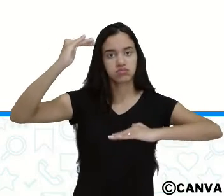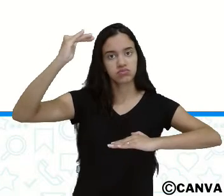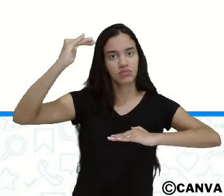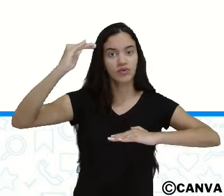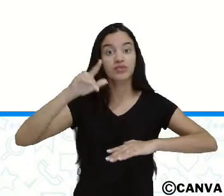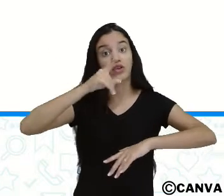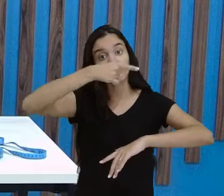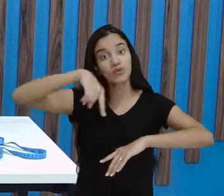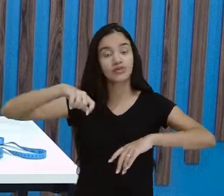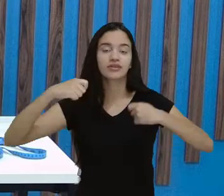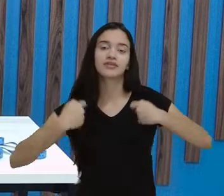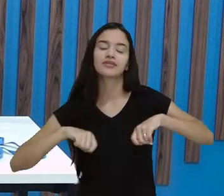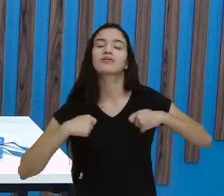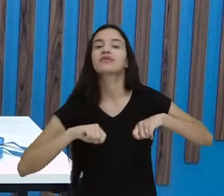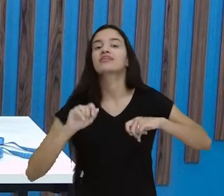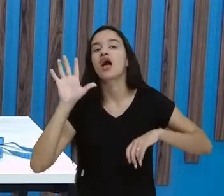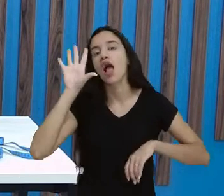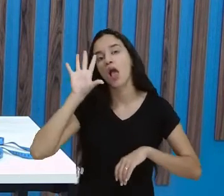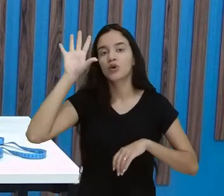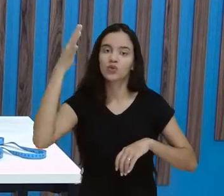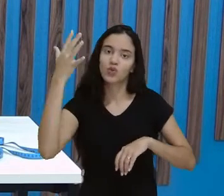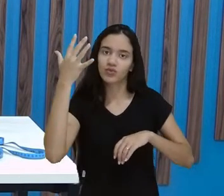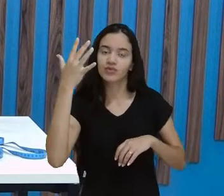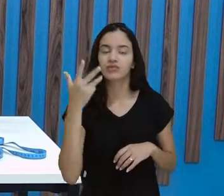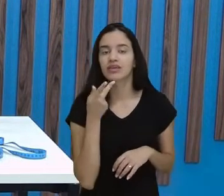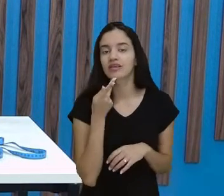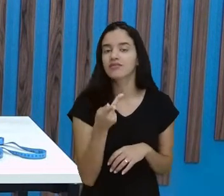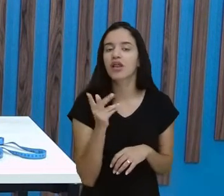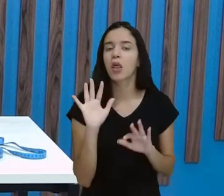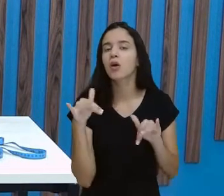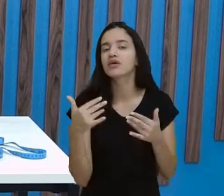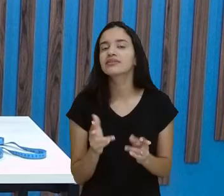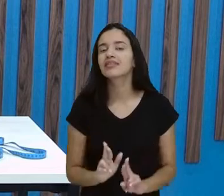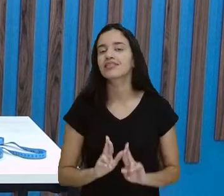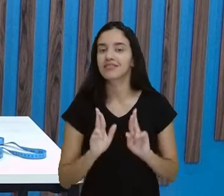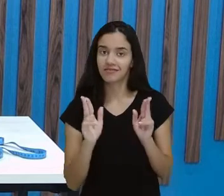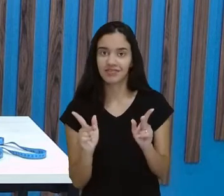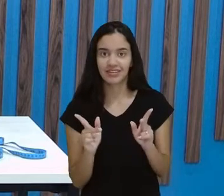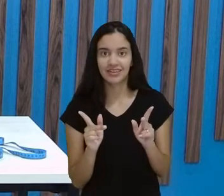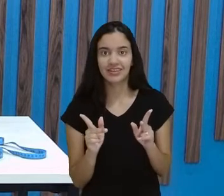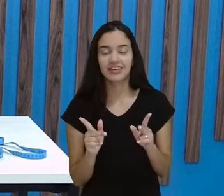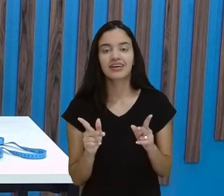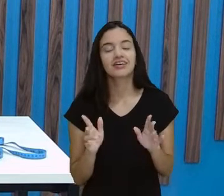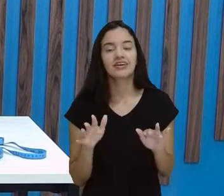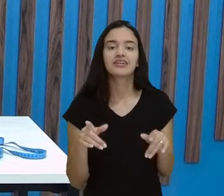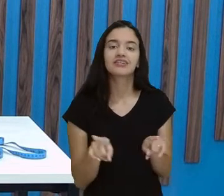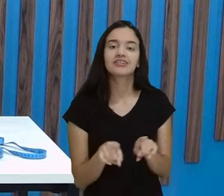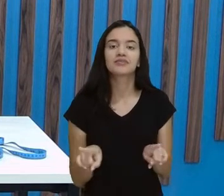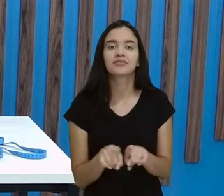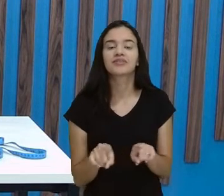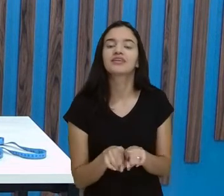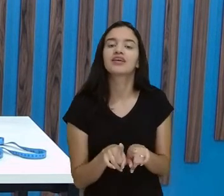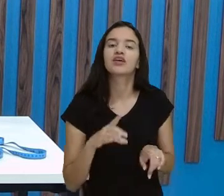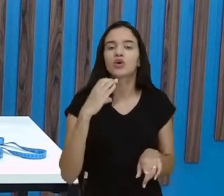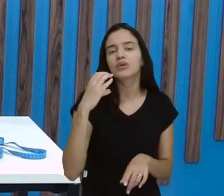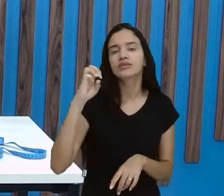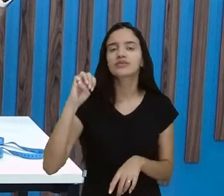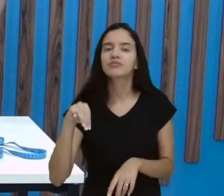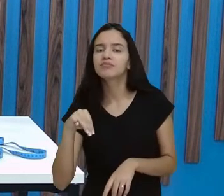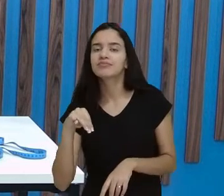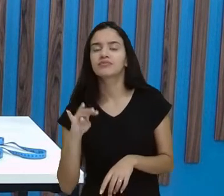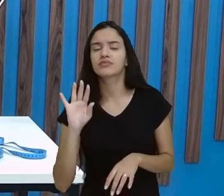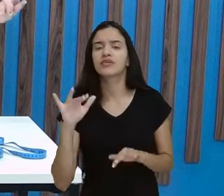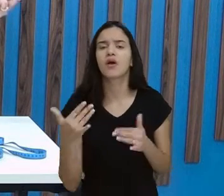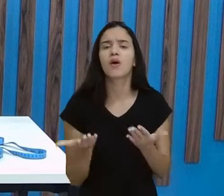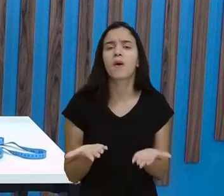vocês precisam resolver isso aí e dizer qual a diferença aí em relação aos centímetros, né? Quantos